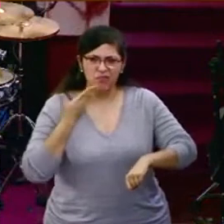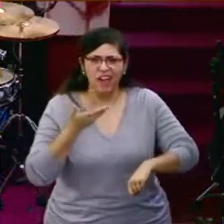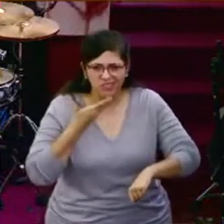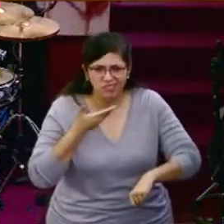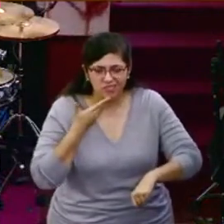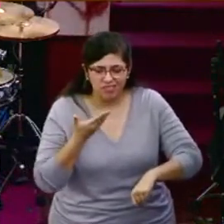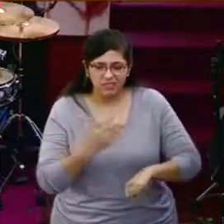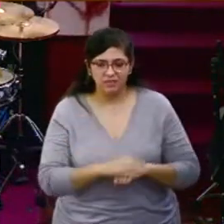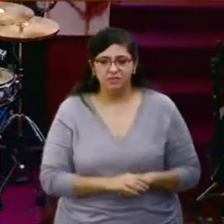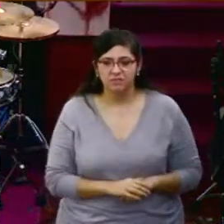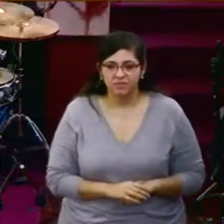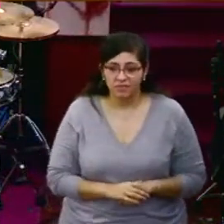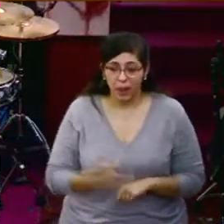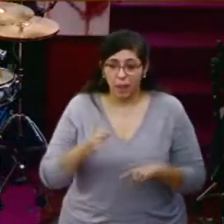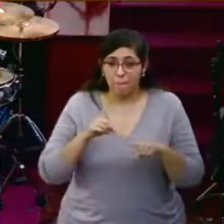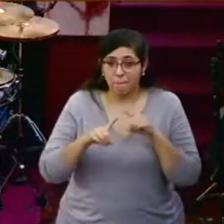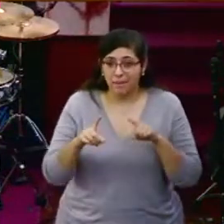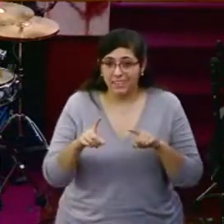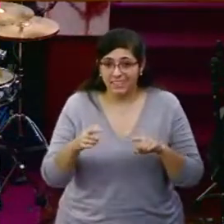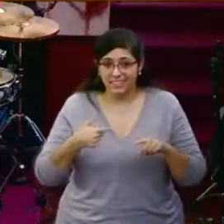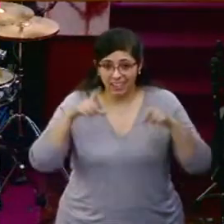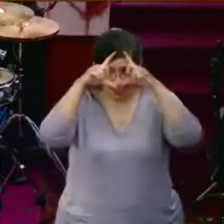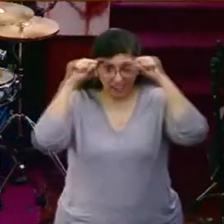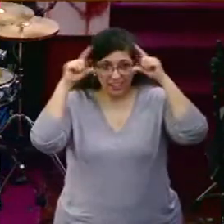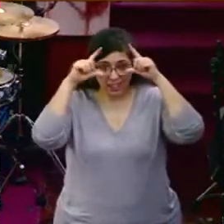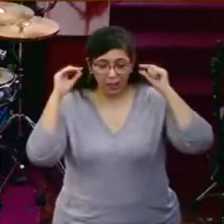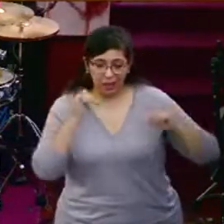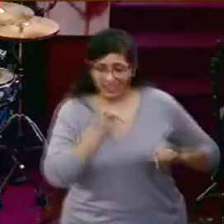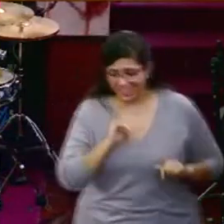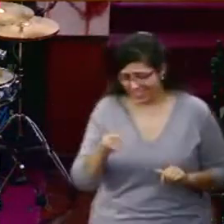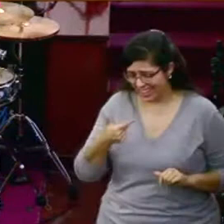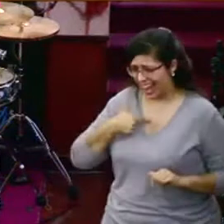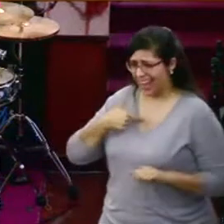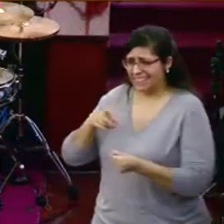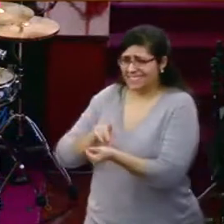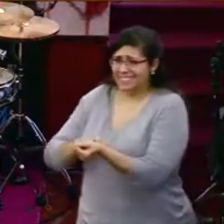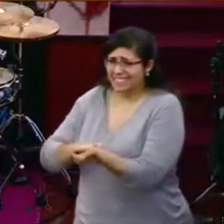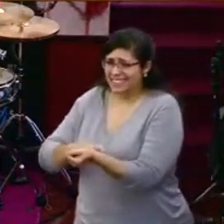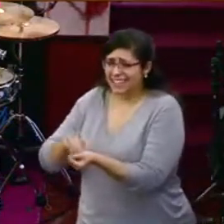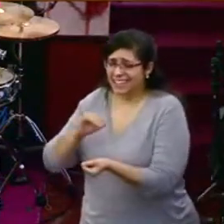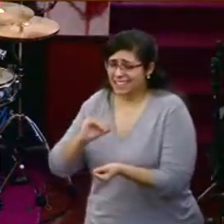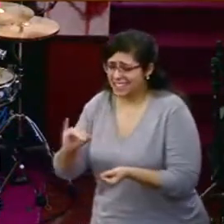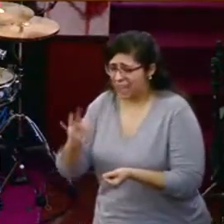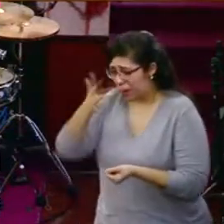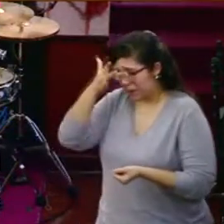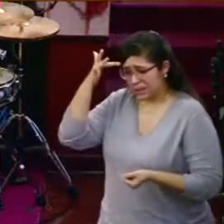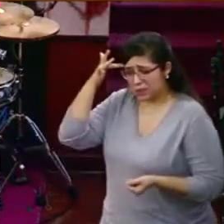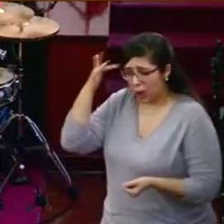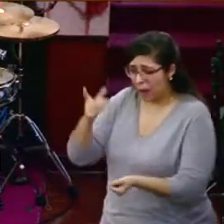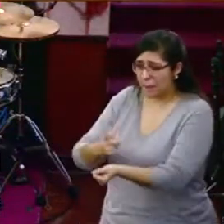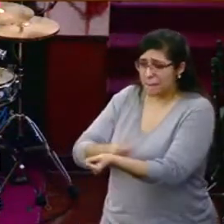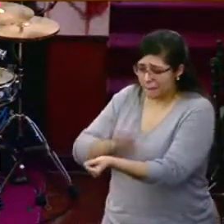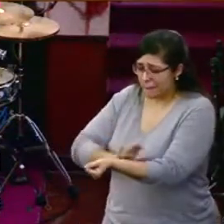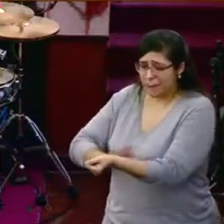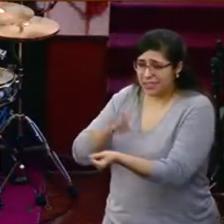eu tenho eu fico muito nervosa quando eu vou tirar sangue de alguém e a veia não aparece